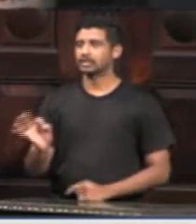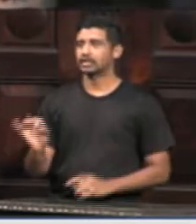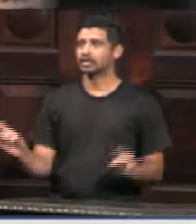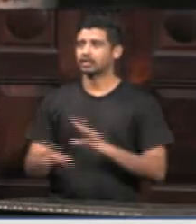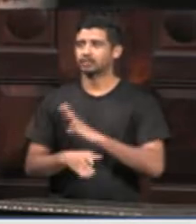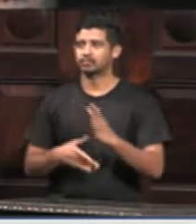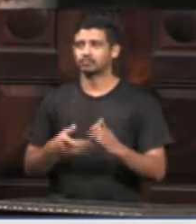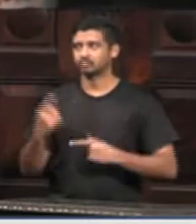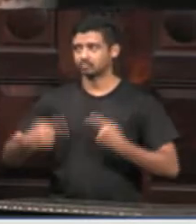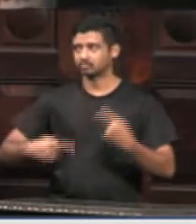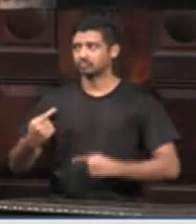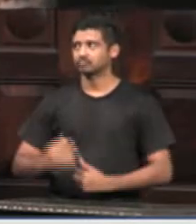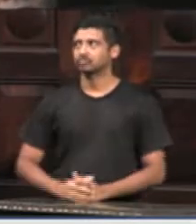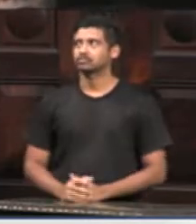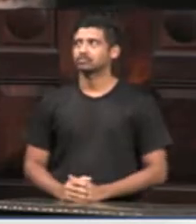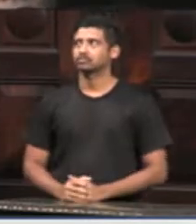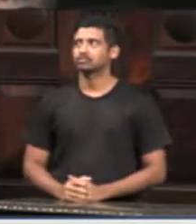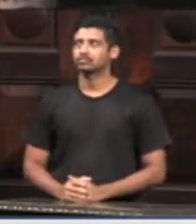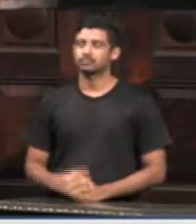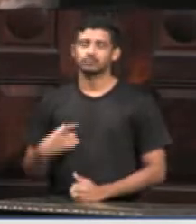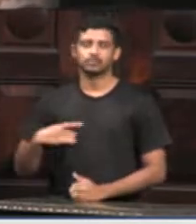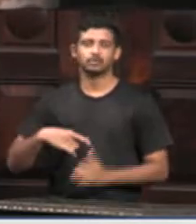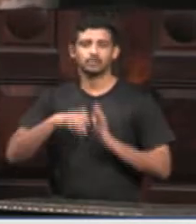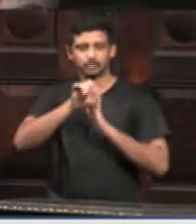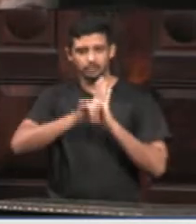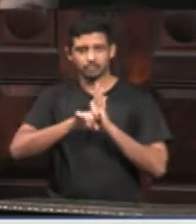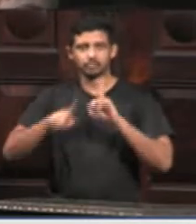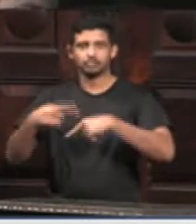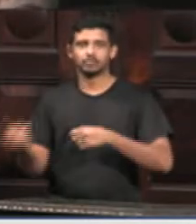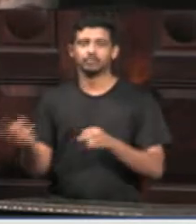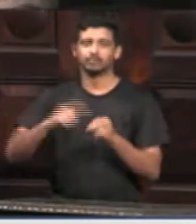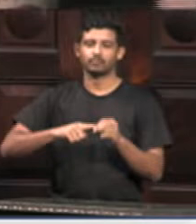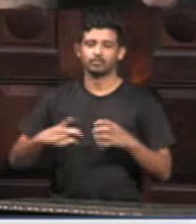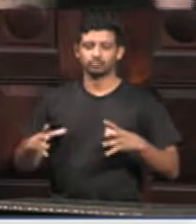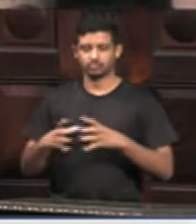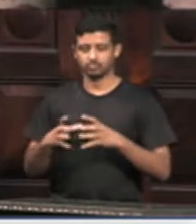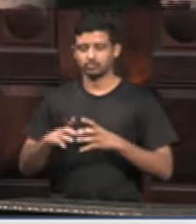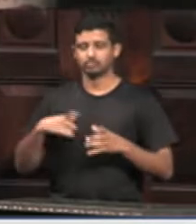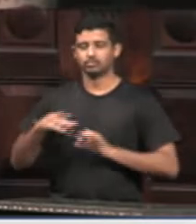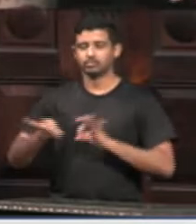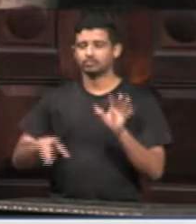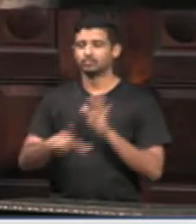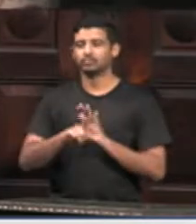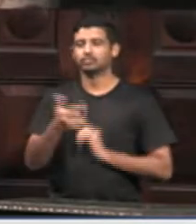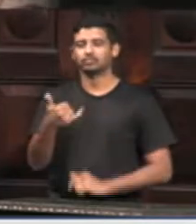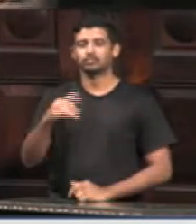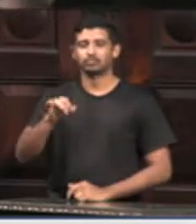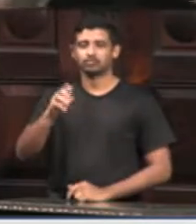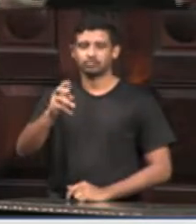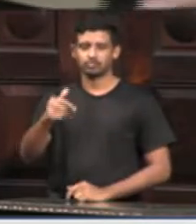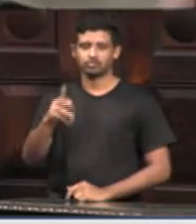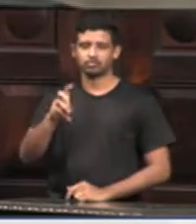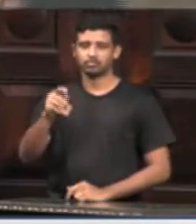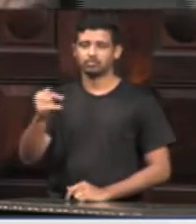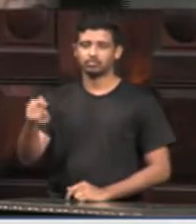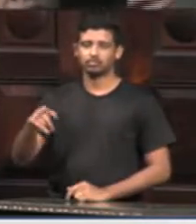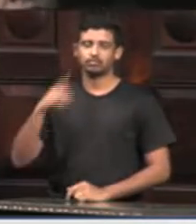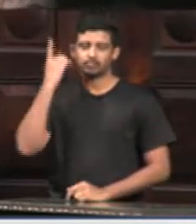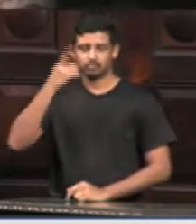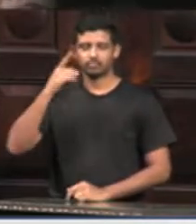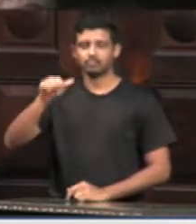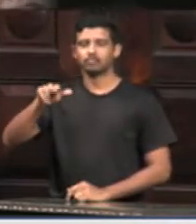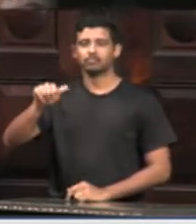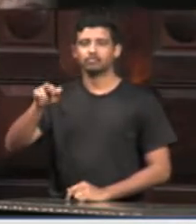a discussão, o projeto recebeu uma emenda e retorna às comissões. Projeto de lei 1077-A de 2015, autoriza a deputada Tânia